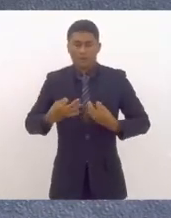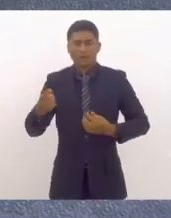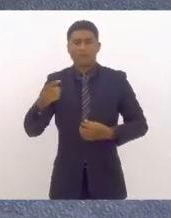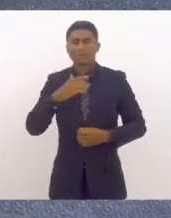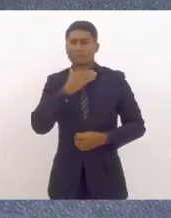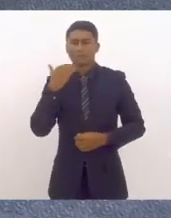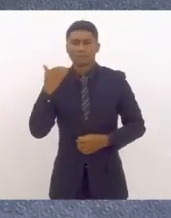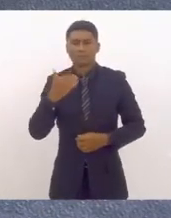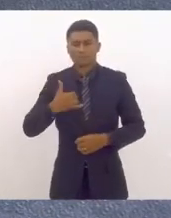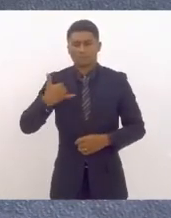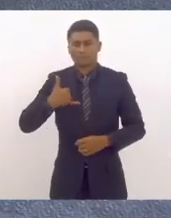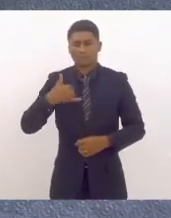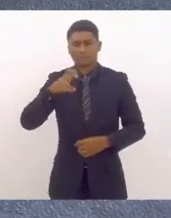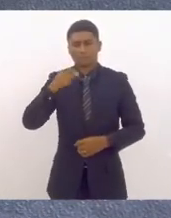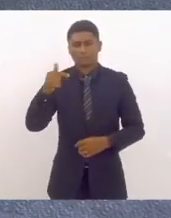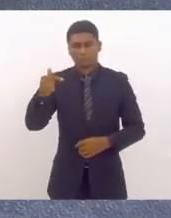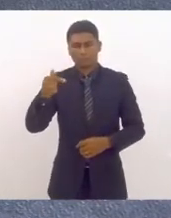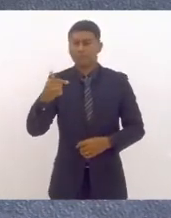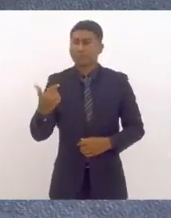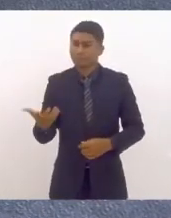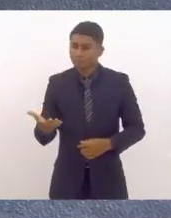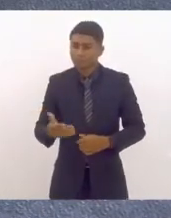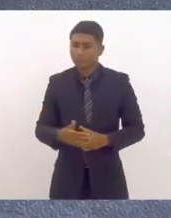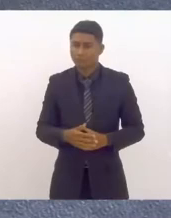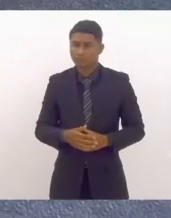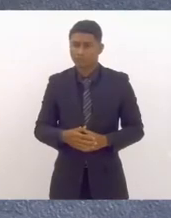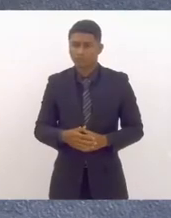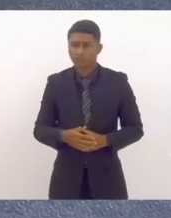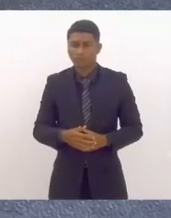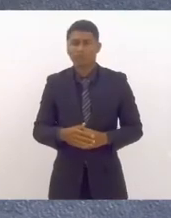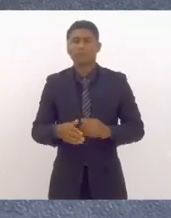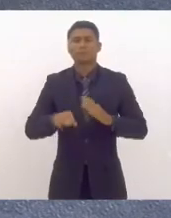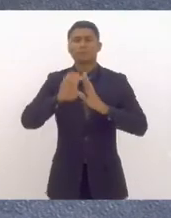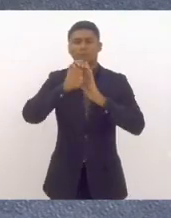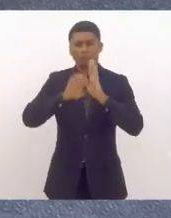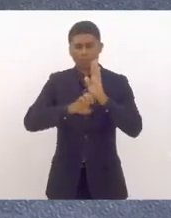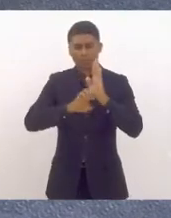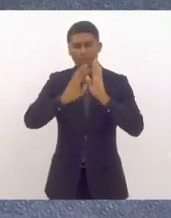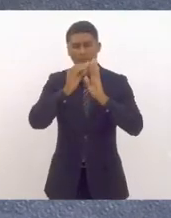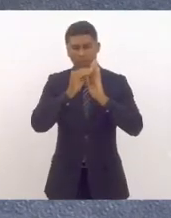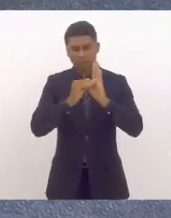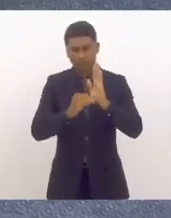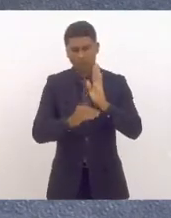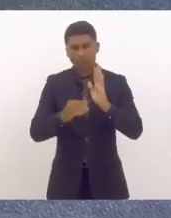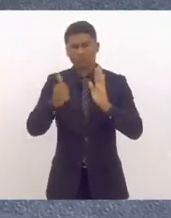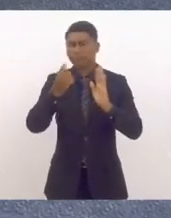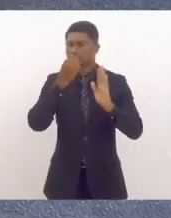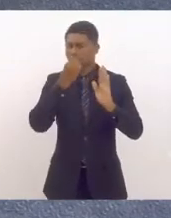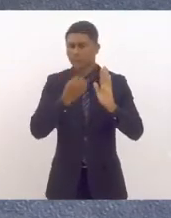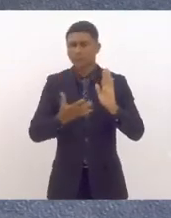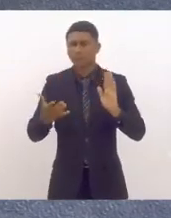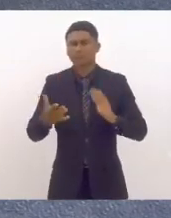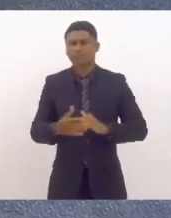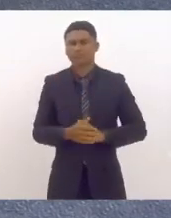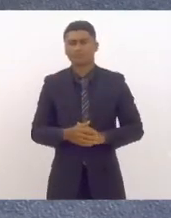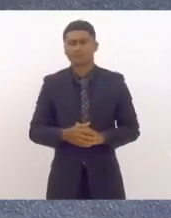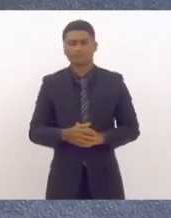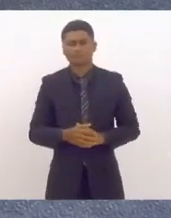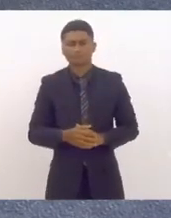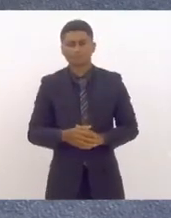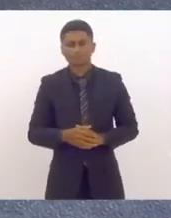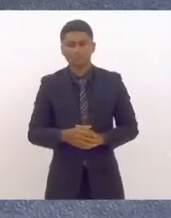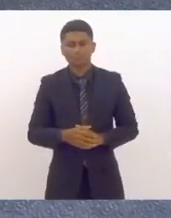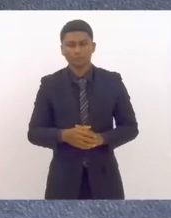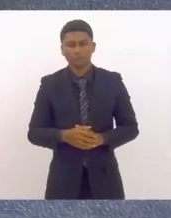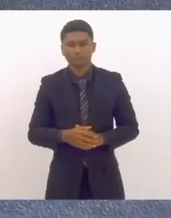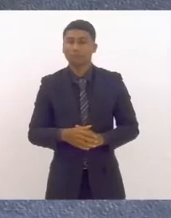seja, então foi muito bem-vinda as emendas apresentadas pela deputada enfermeira Rejane. Dito isso,